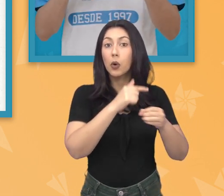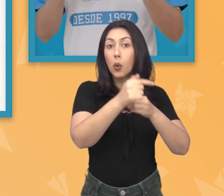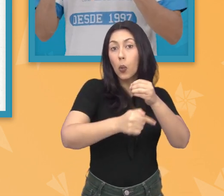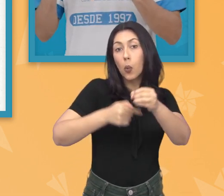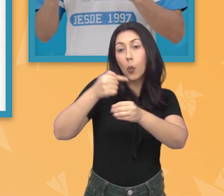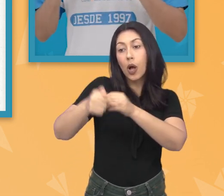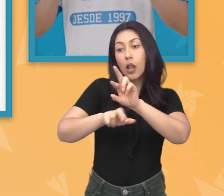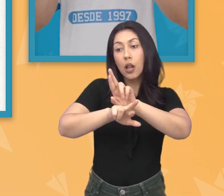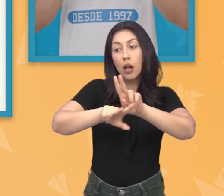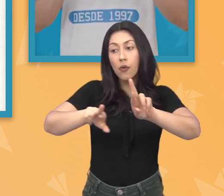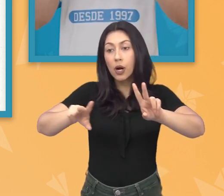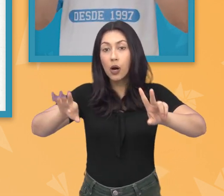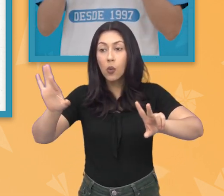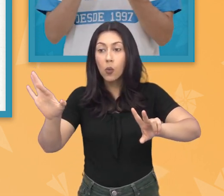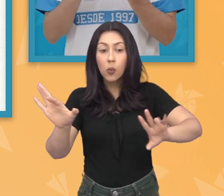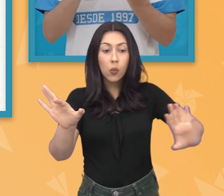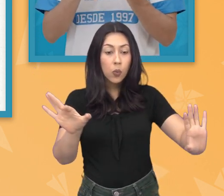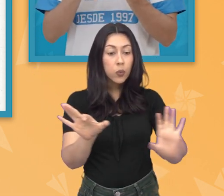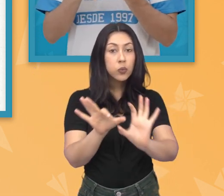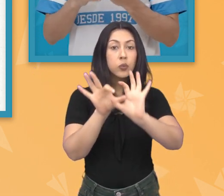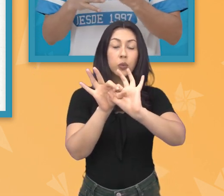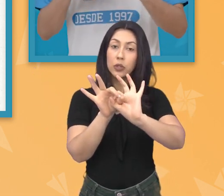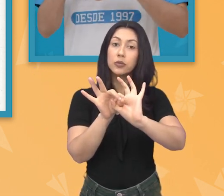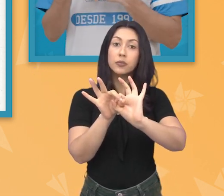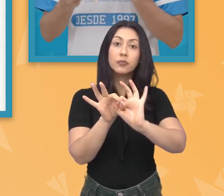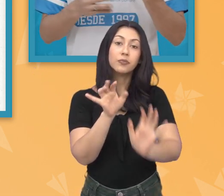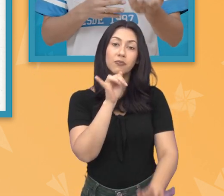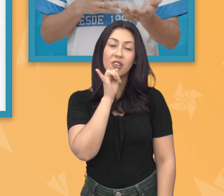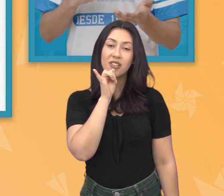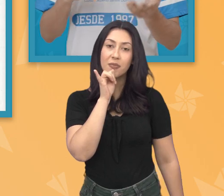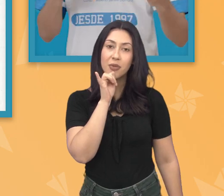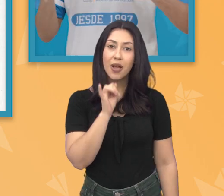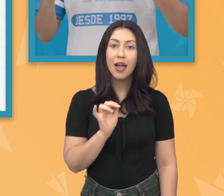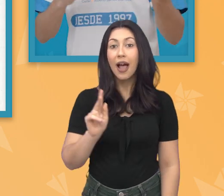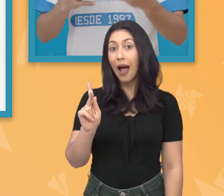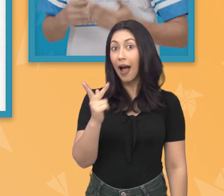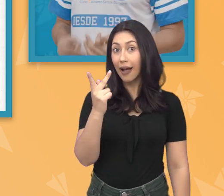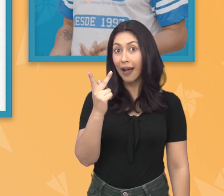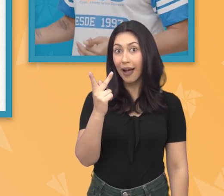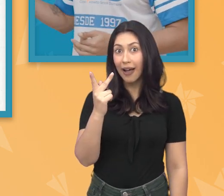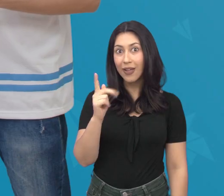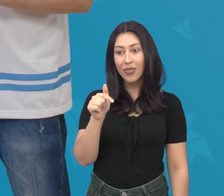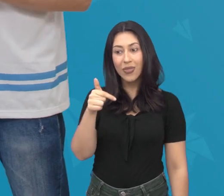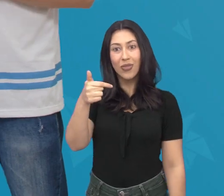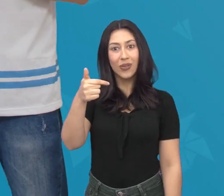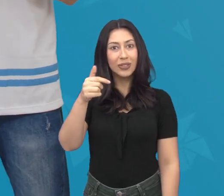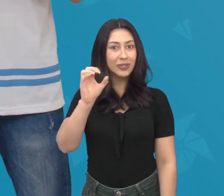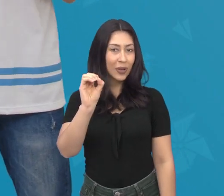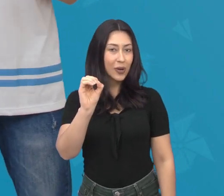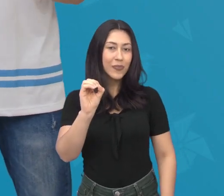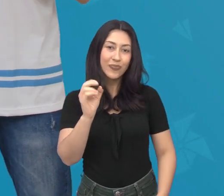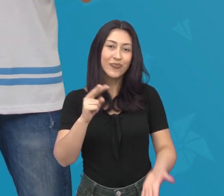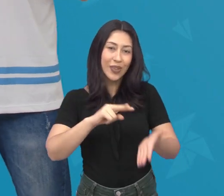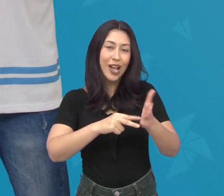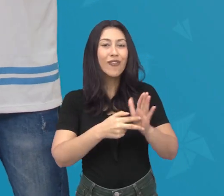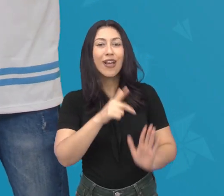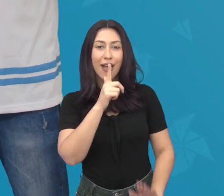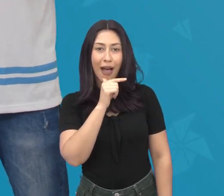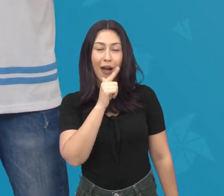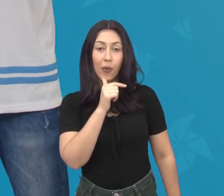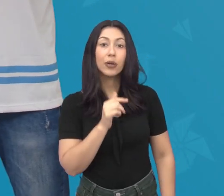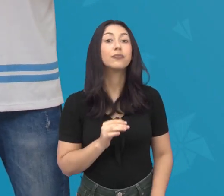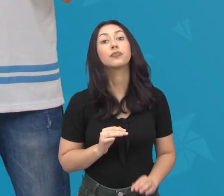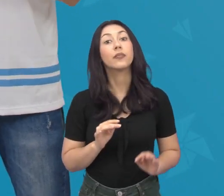átomos de diferentes elementos formando uma molécula, como por exemplo H2O, né, que é a nossa água. E temos por fim a mistura, que é o